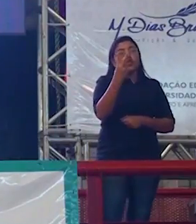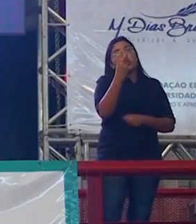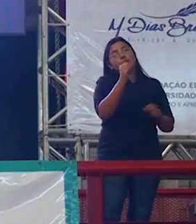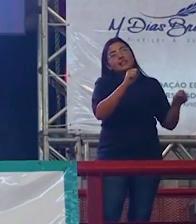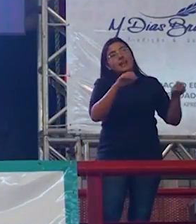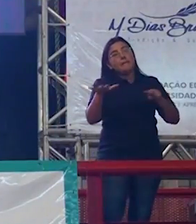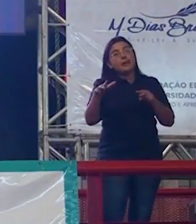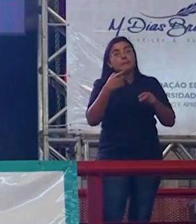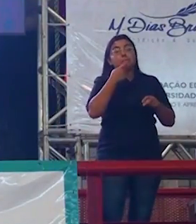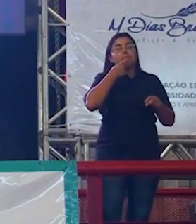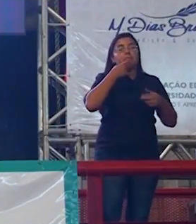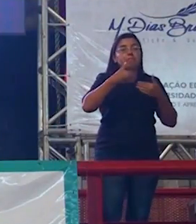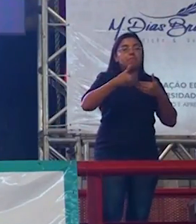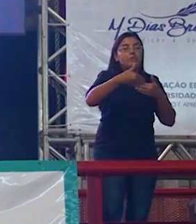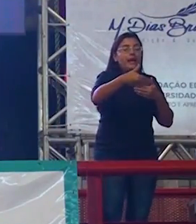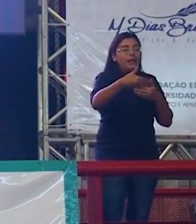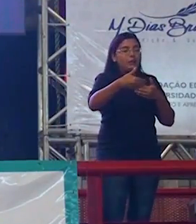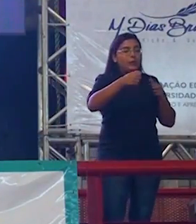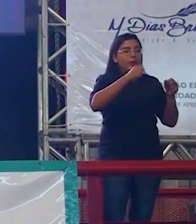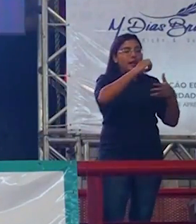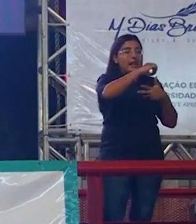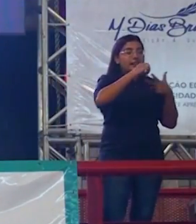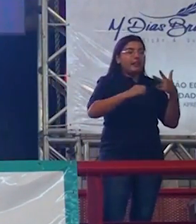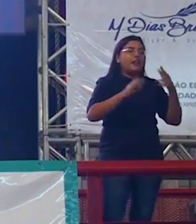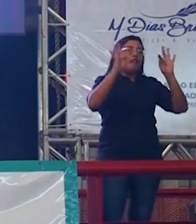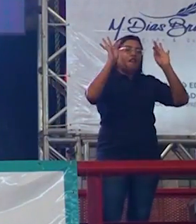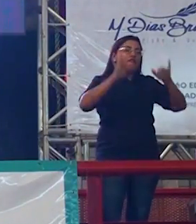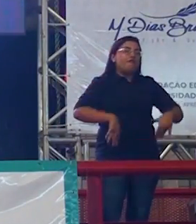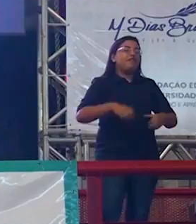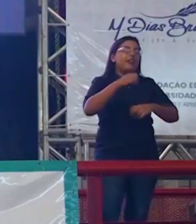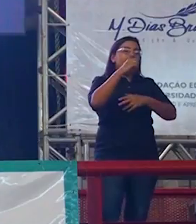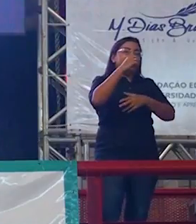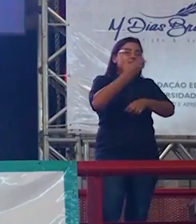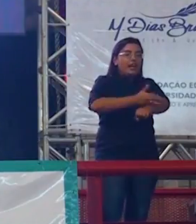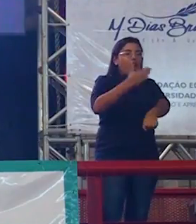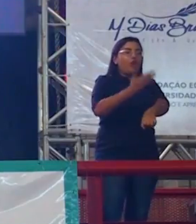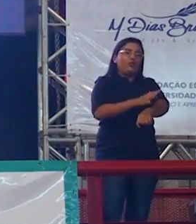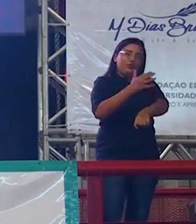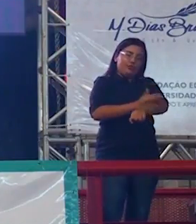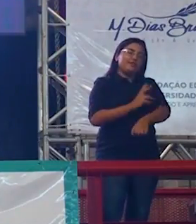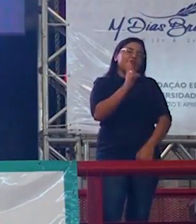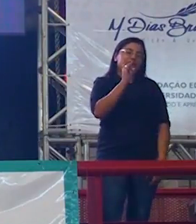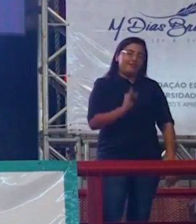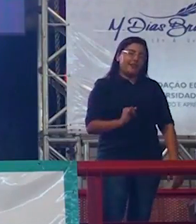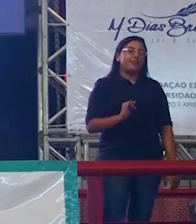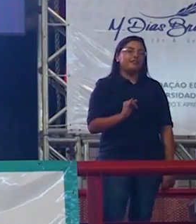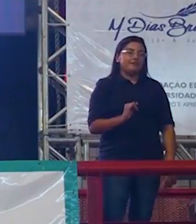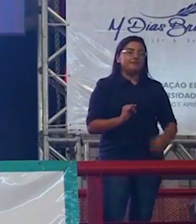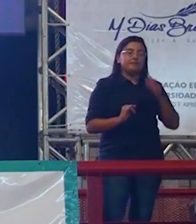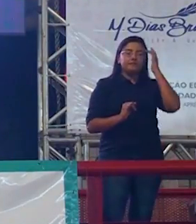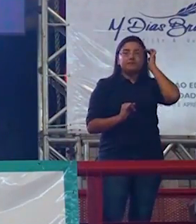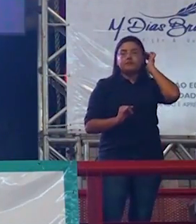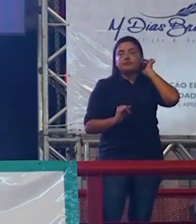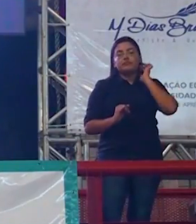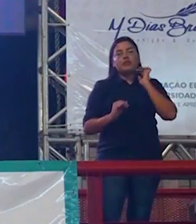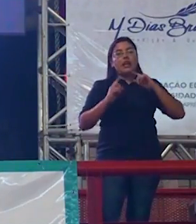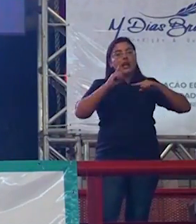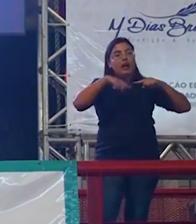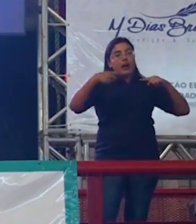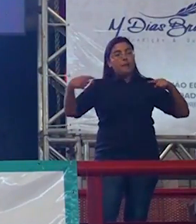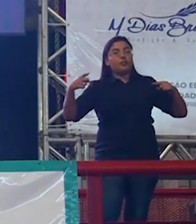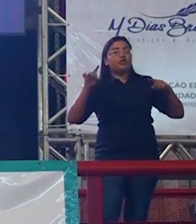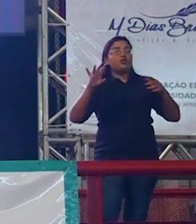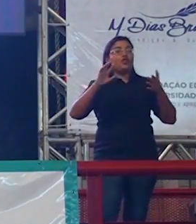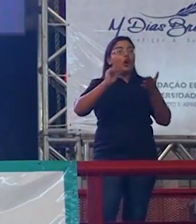Enem, pessoal, vocês já vão ter terminado o conteúdo teórico aqui do Academia Enem. Vocês vão receber uma apostila só